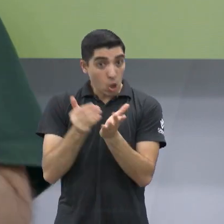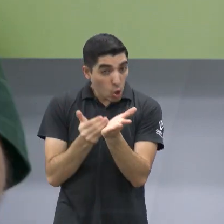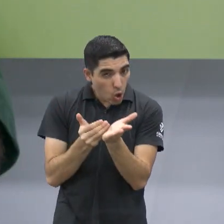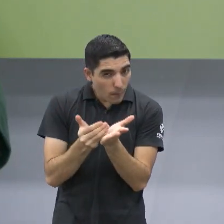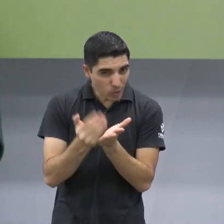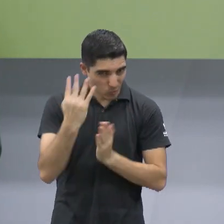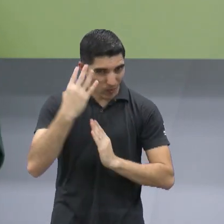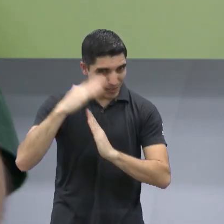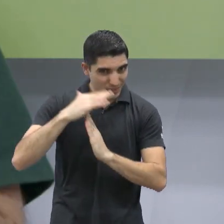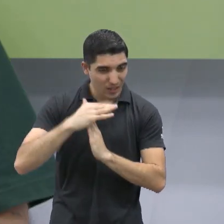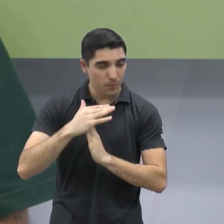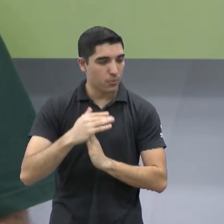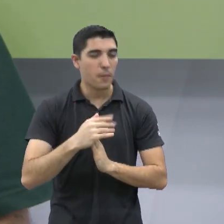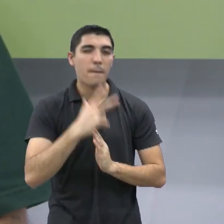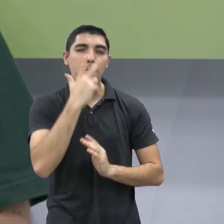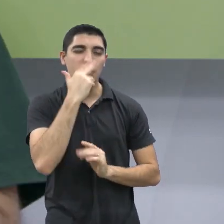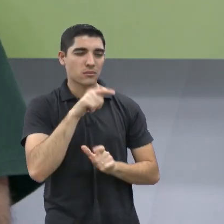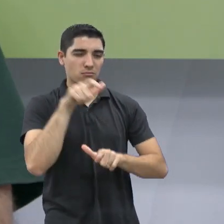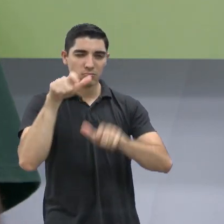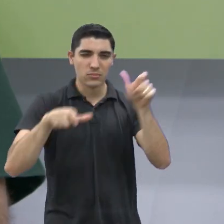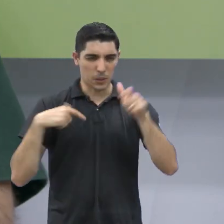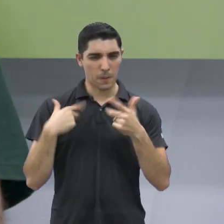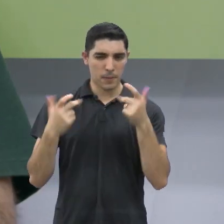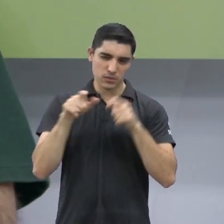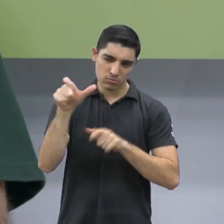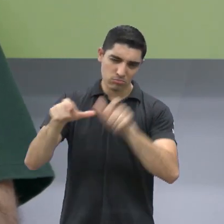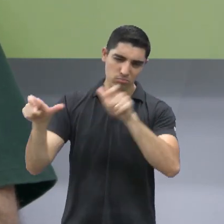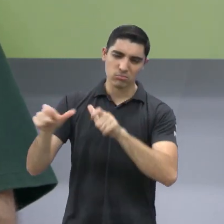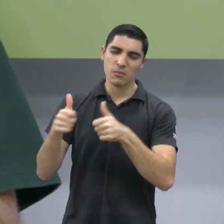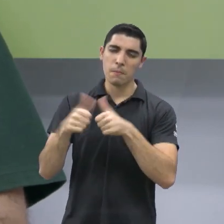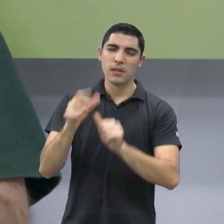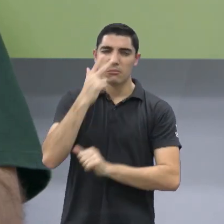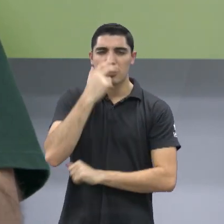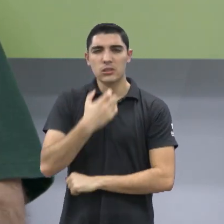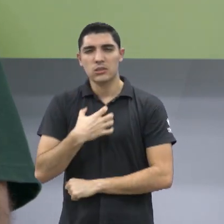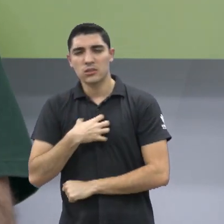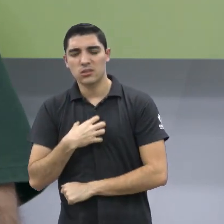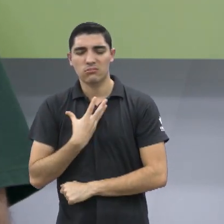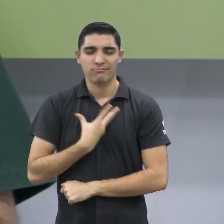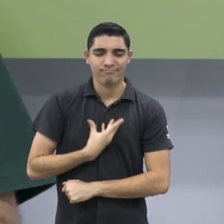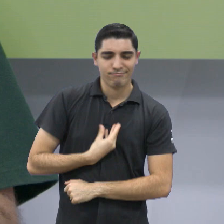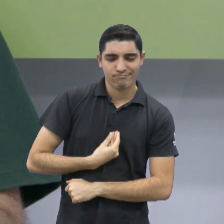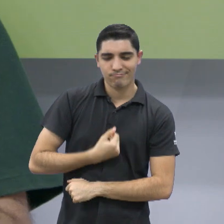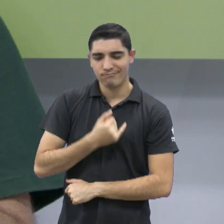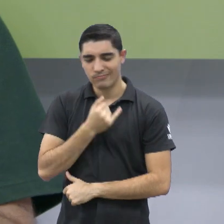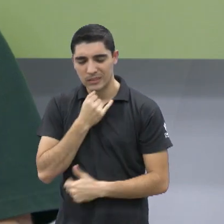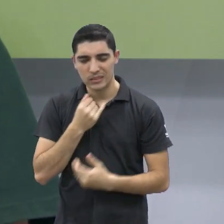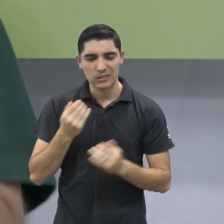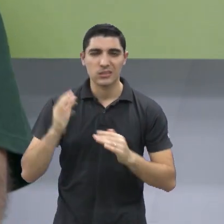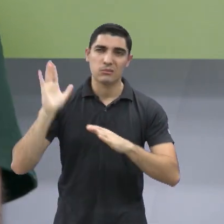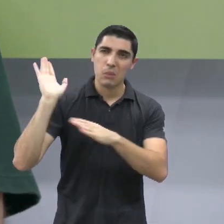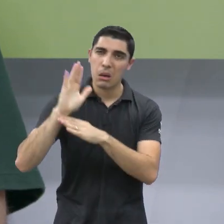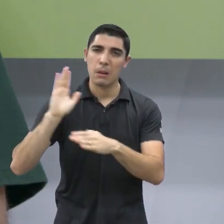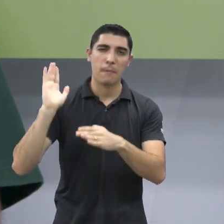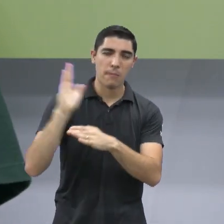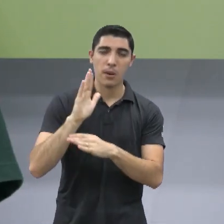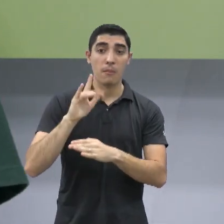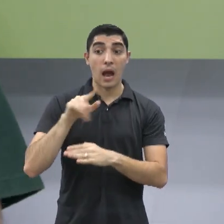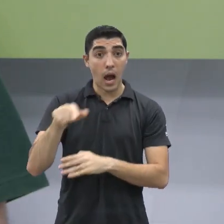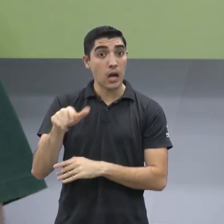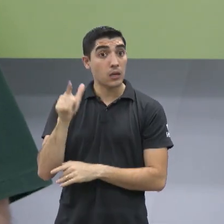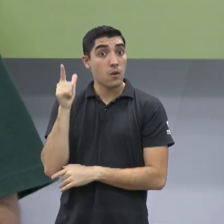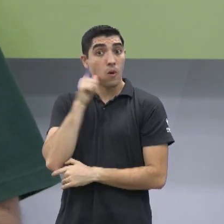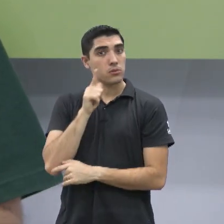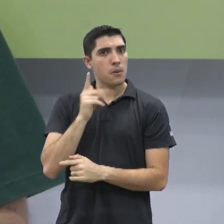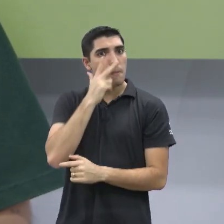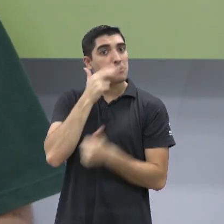pelo o que foi o terceiro set. Aí no meio do set o pessoal correu atrás, parecia que ia virar, parecia que ia